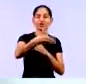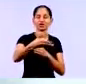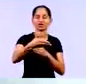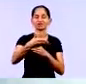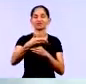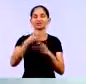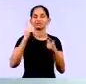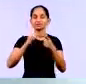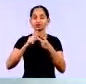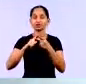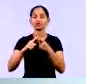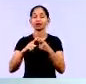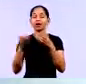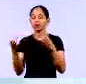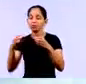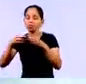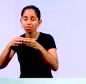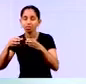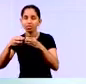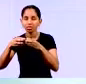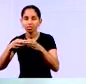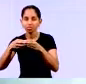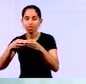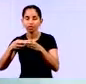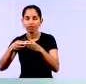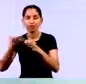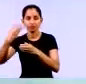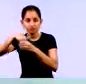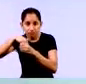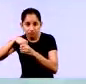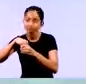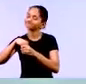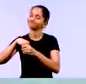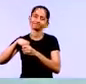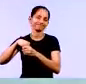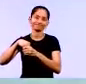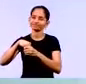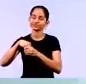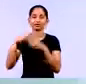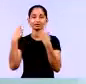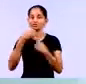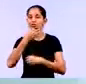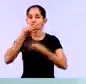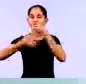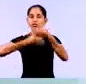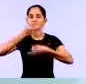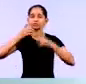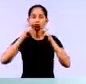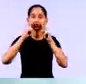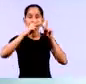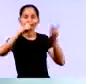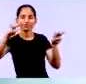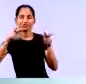o orçamento ele transcende isso. Por quê? Porque ele tem que ter uma visão macro da